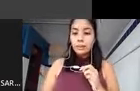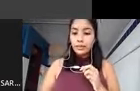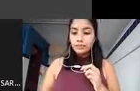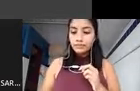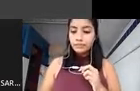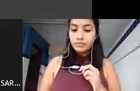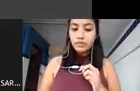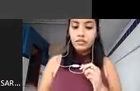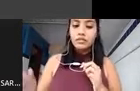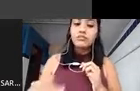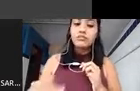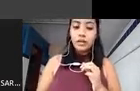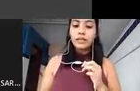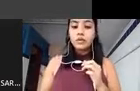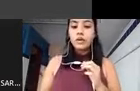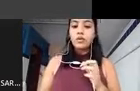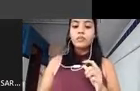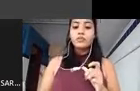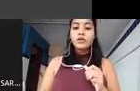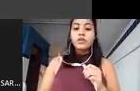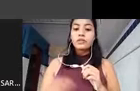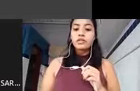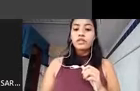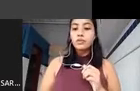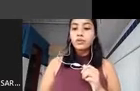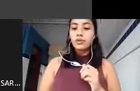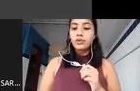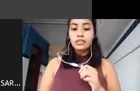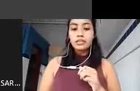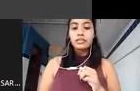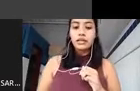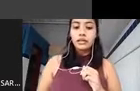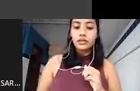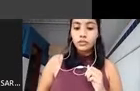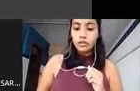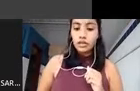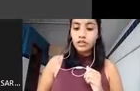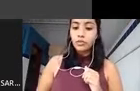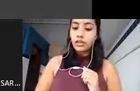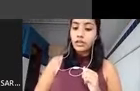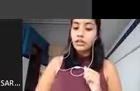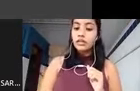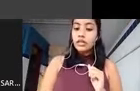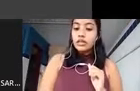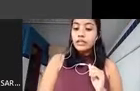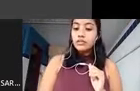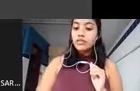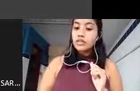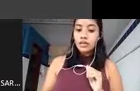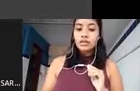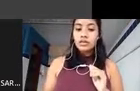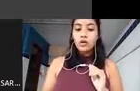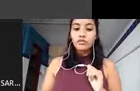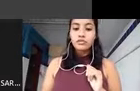margens do Igarapé Tabocal. O projeto propõe a urbanização integral da comunidade Taboquinha e